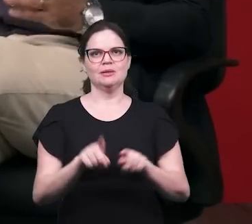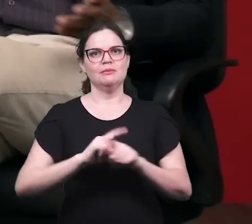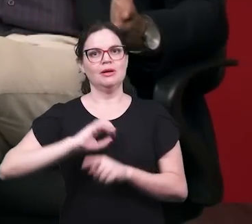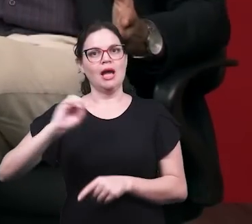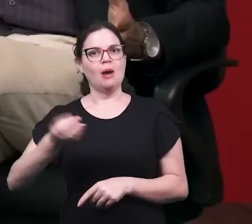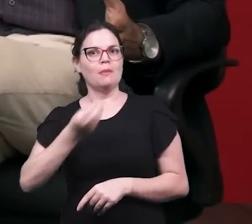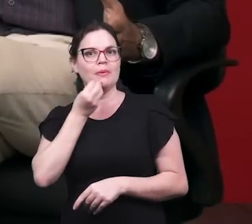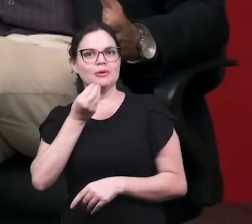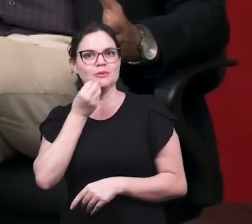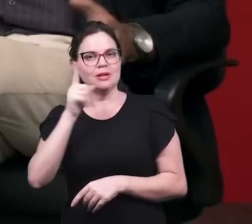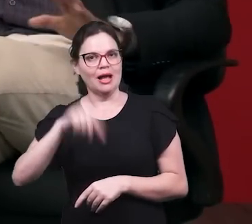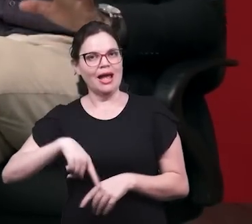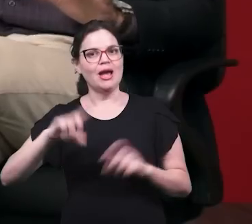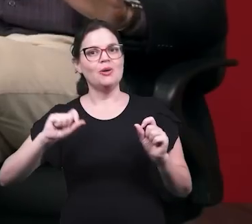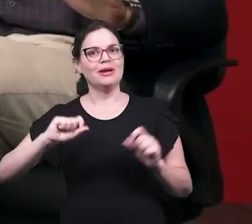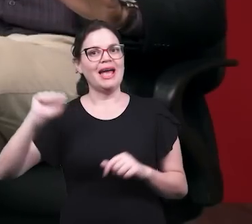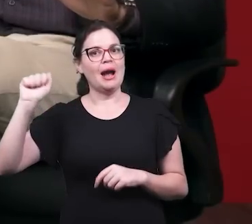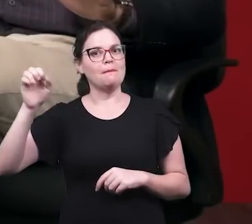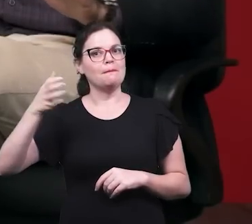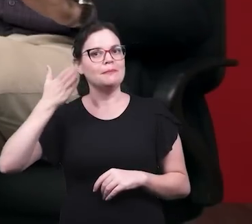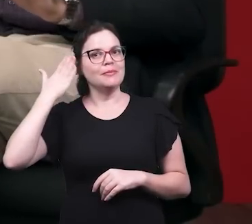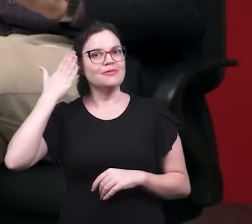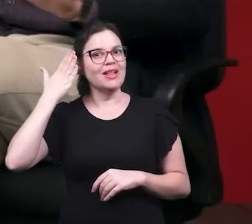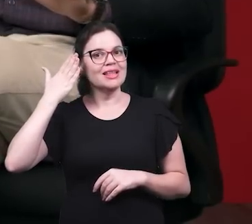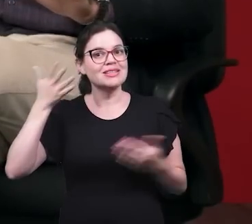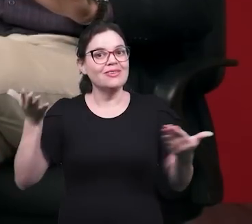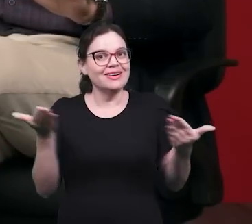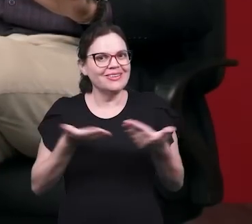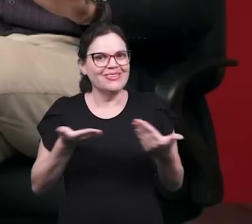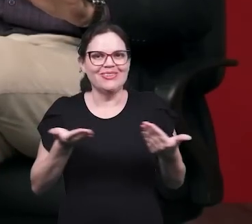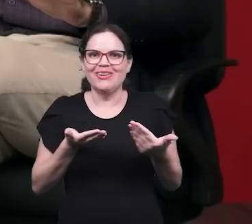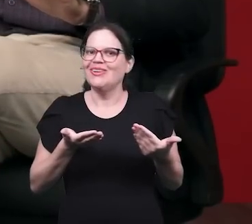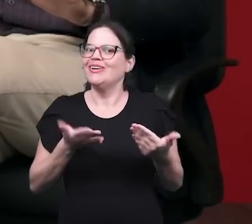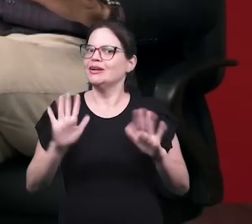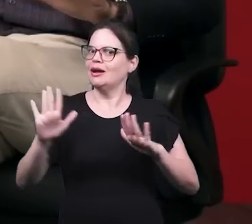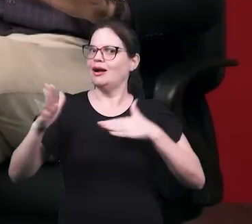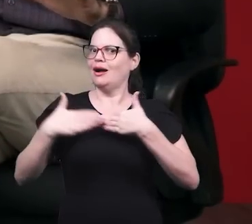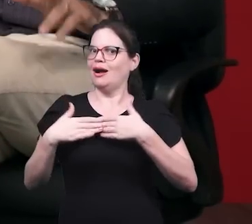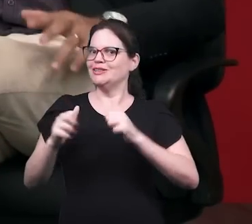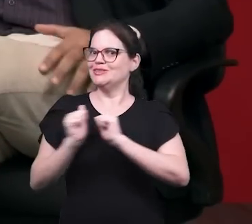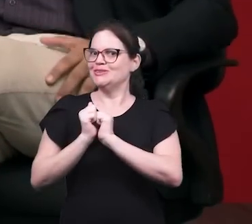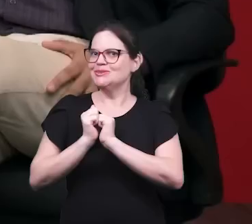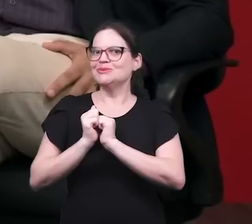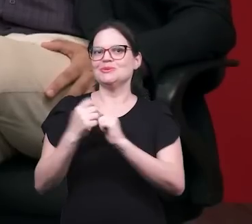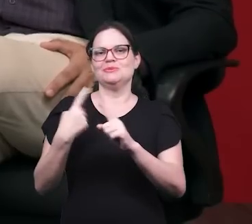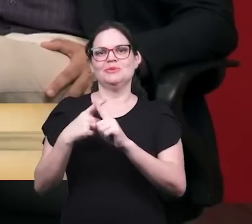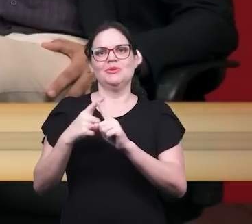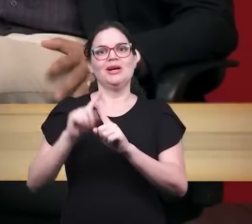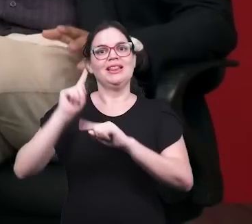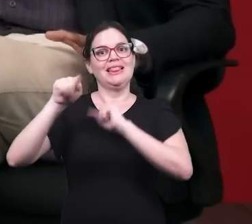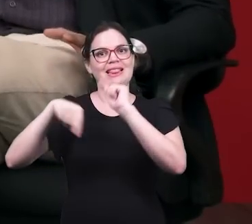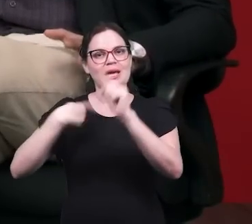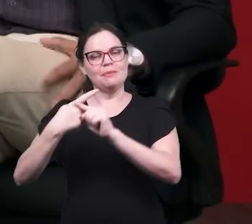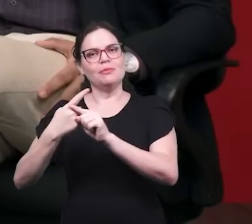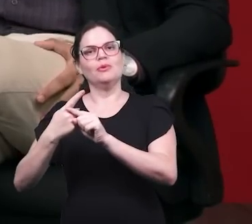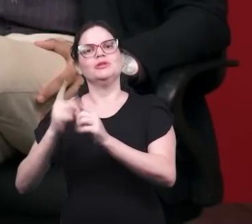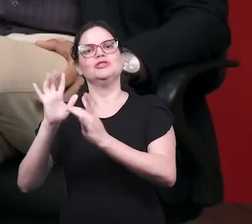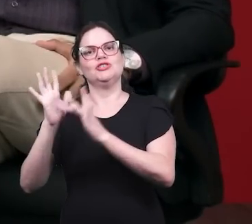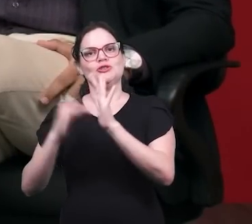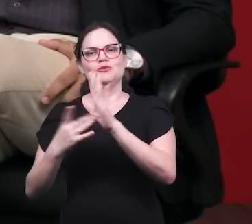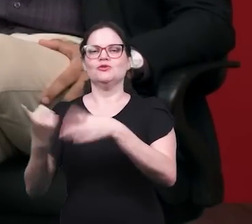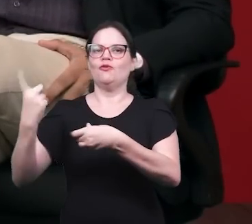igreja é o Apocalipse, né? Não é Epifané. Né? Ali Jesus já vem com os seus santos. Isso, né? exatamente. Então